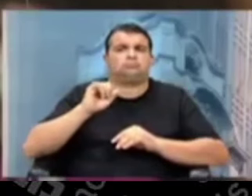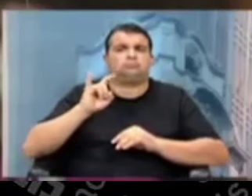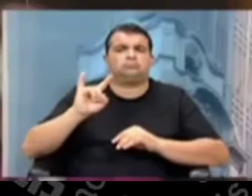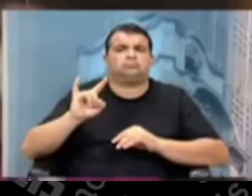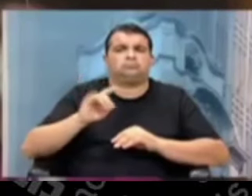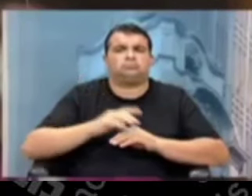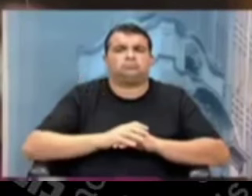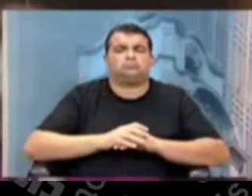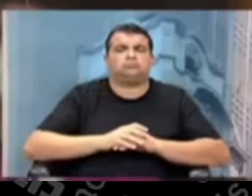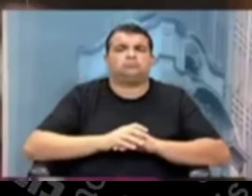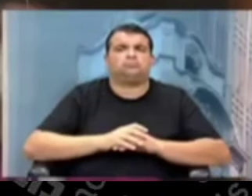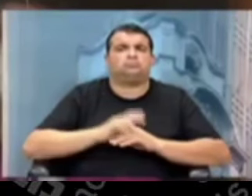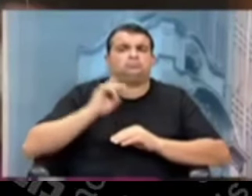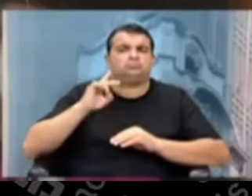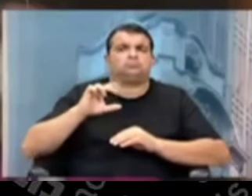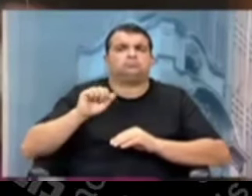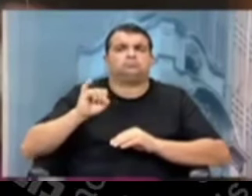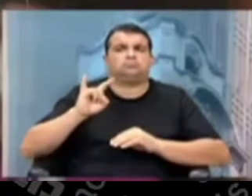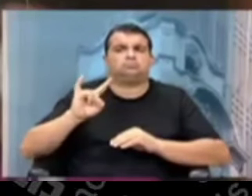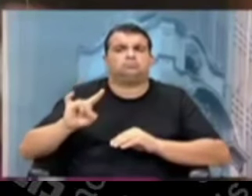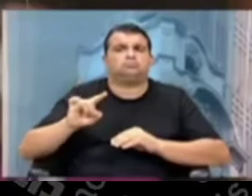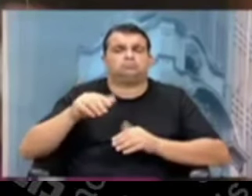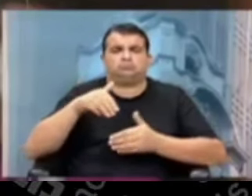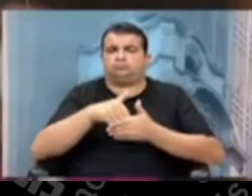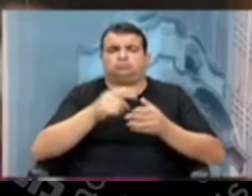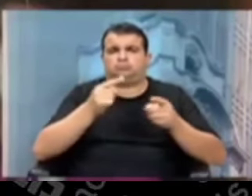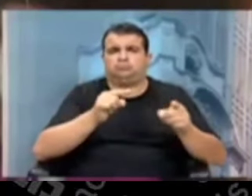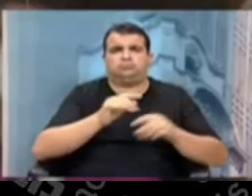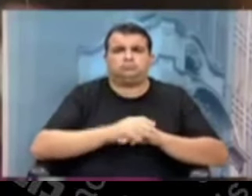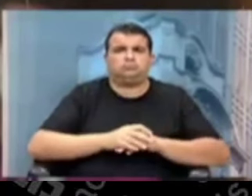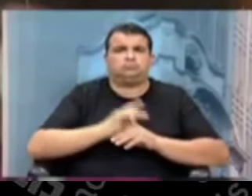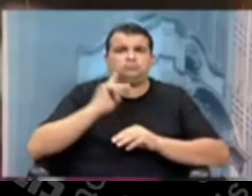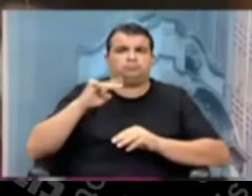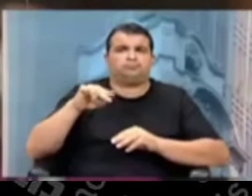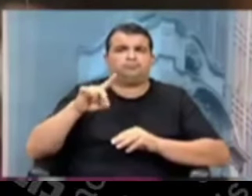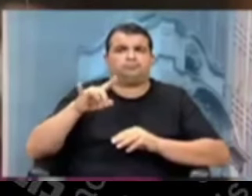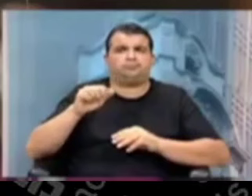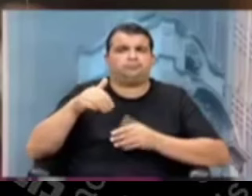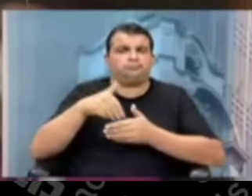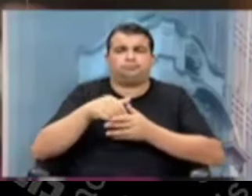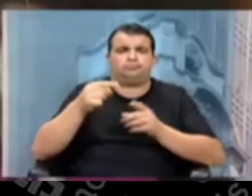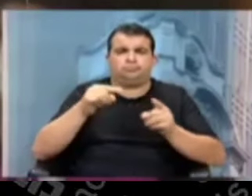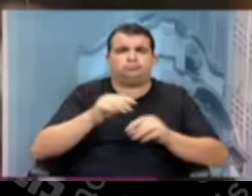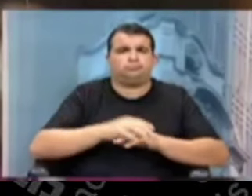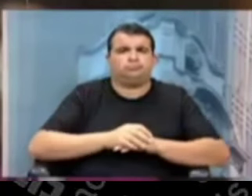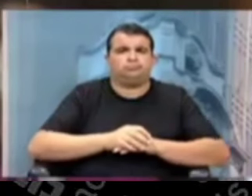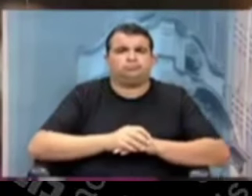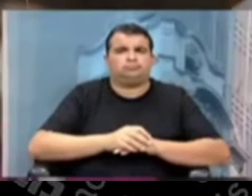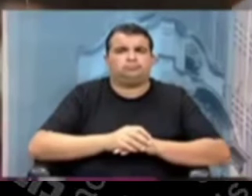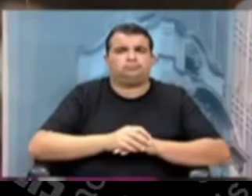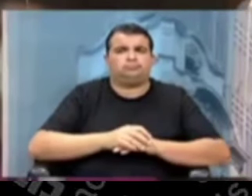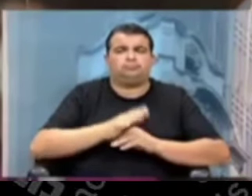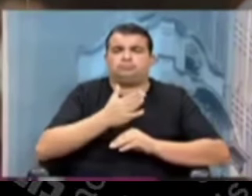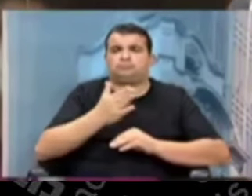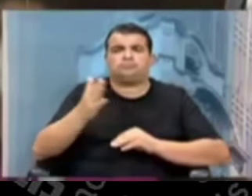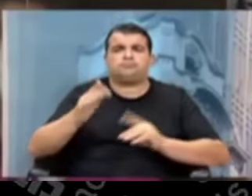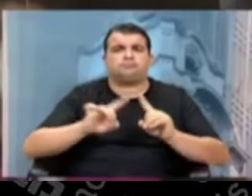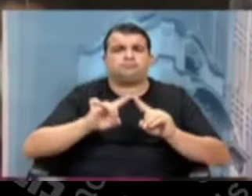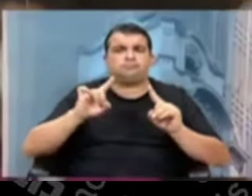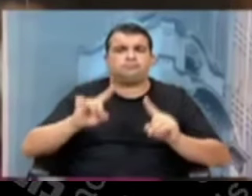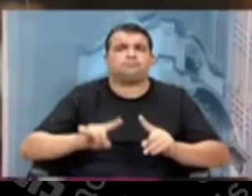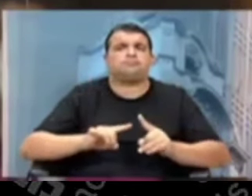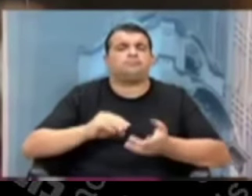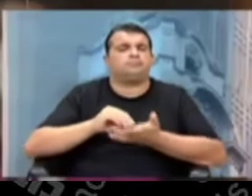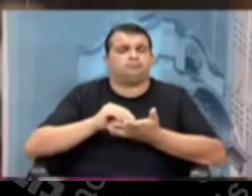Cassia Vereador Classe A Volta contra a vereadora Nádia volta contra quem são esses servidores